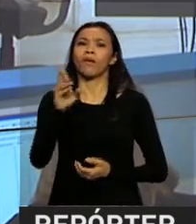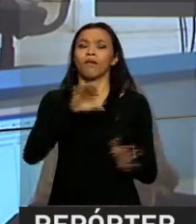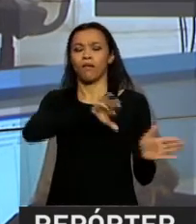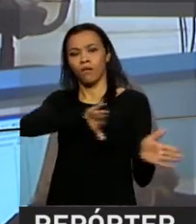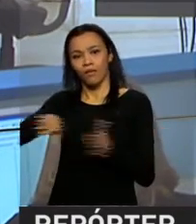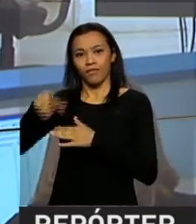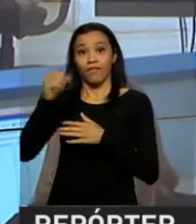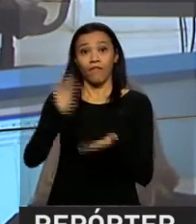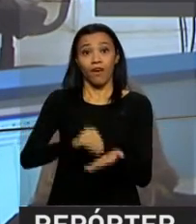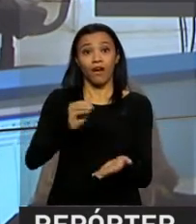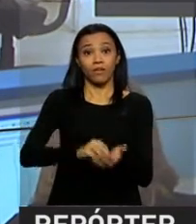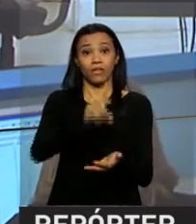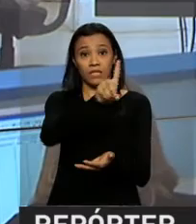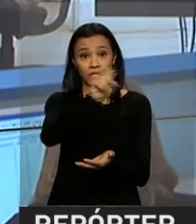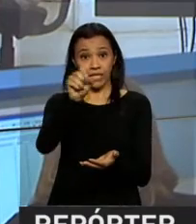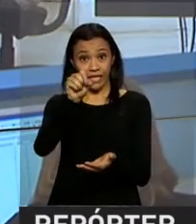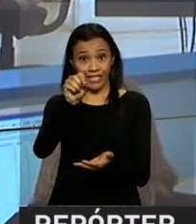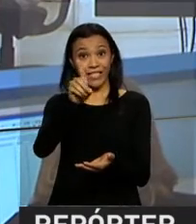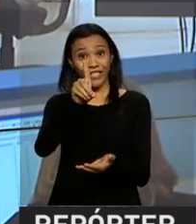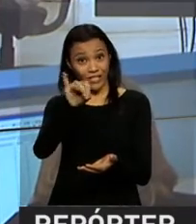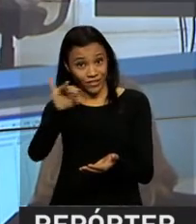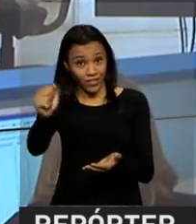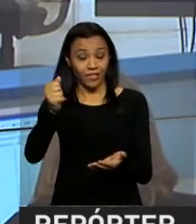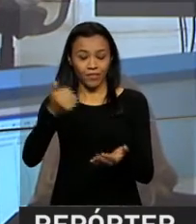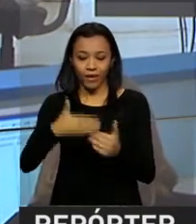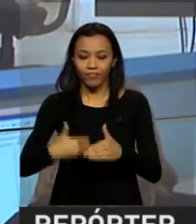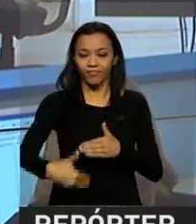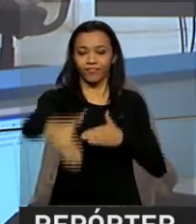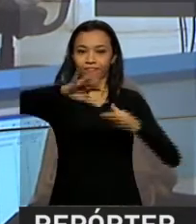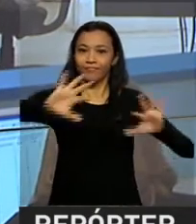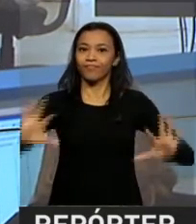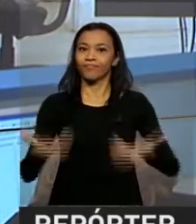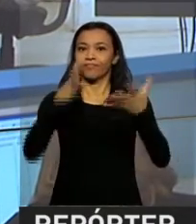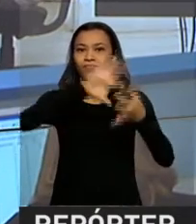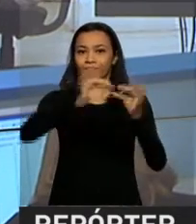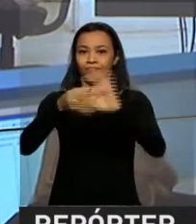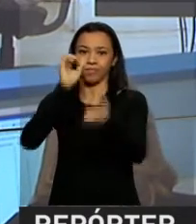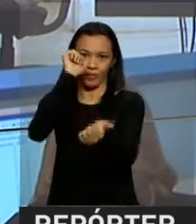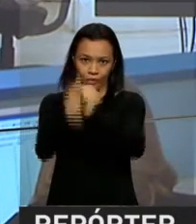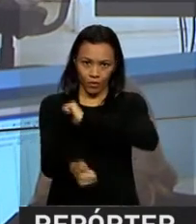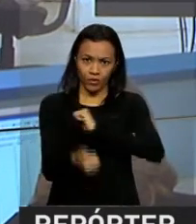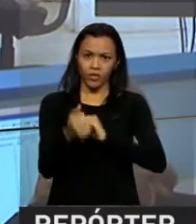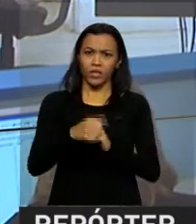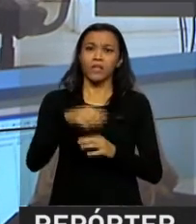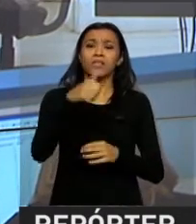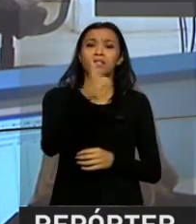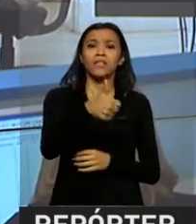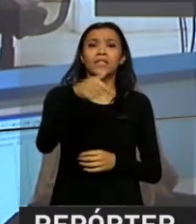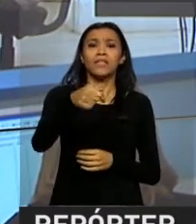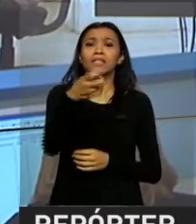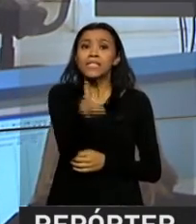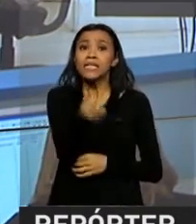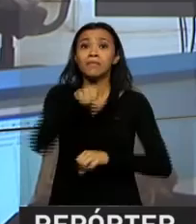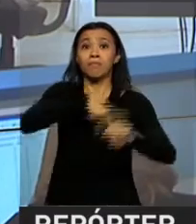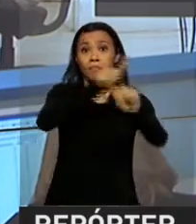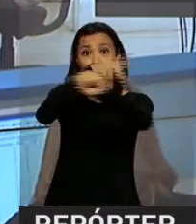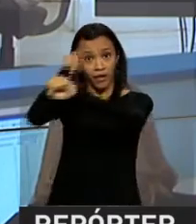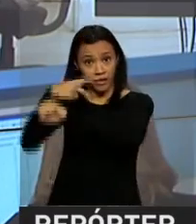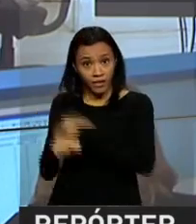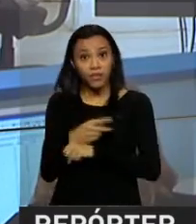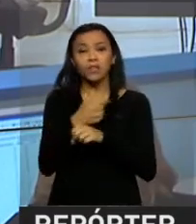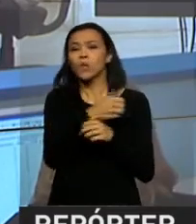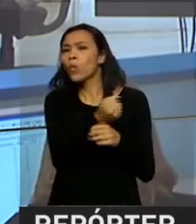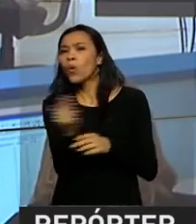Jogos Paralímpicos do Rio de Janeiro. O evento vai reunir cerca de 4 mil atletas de 176 países em